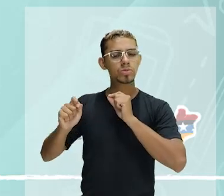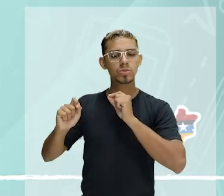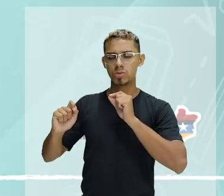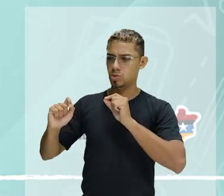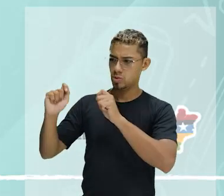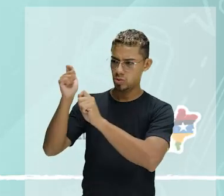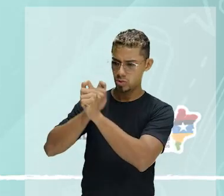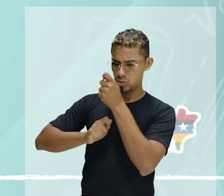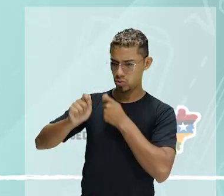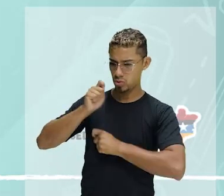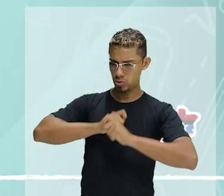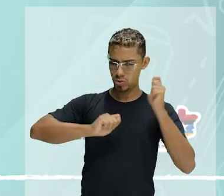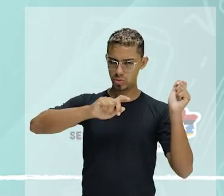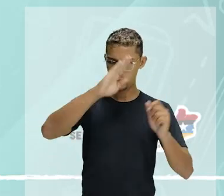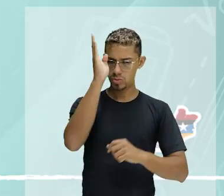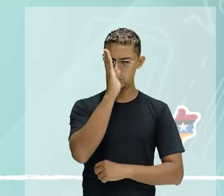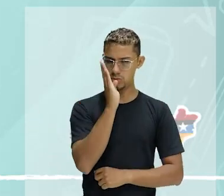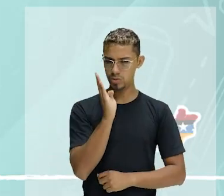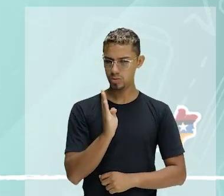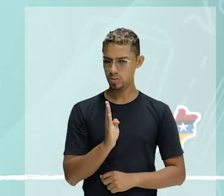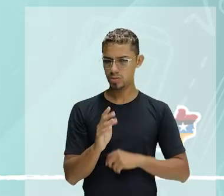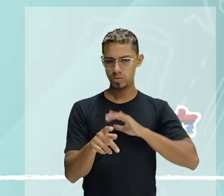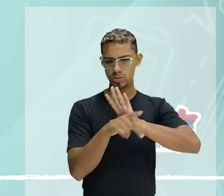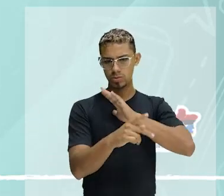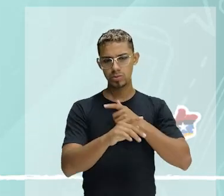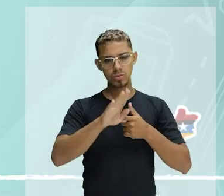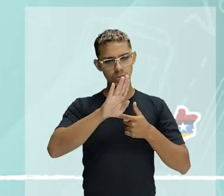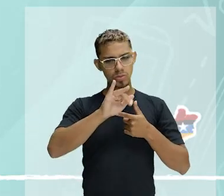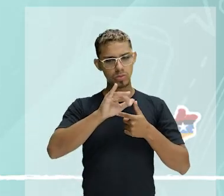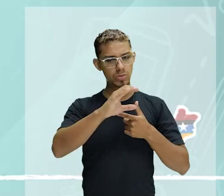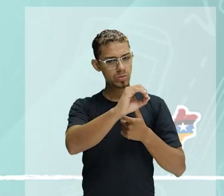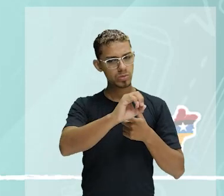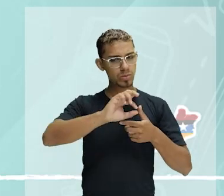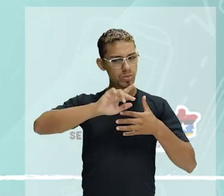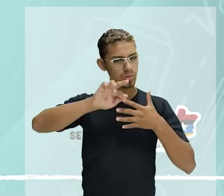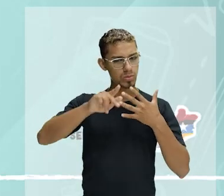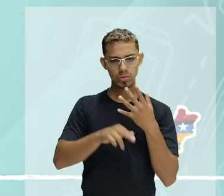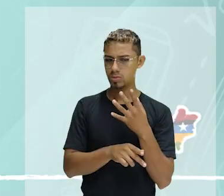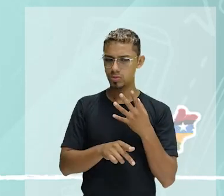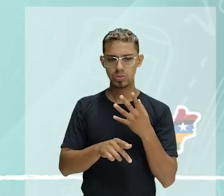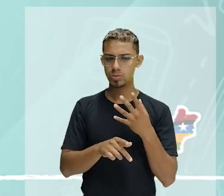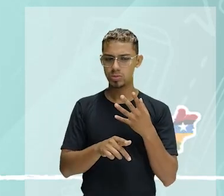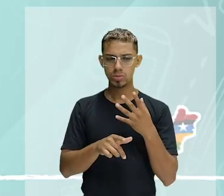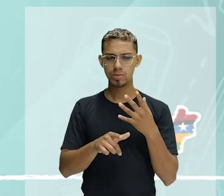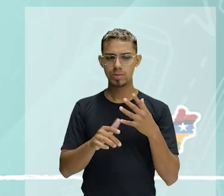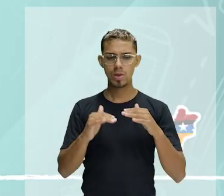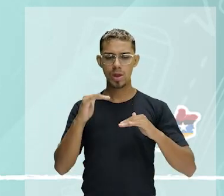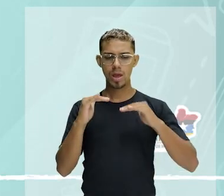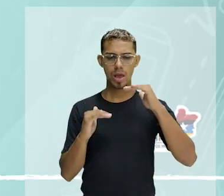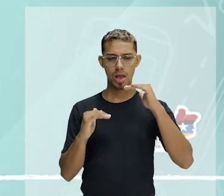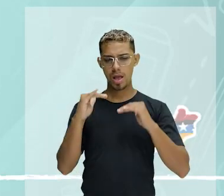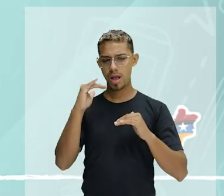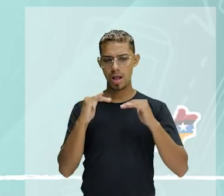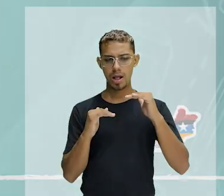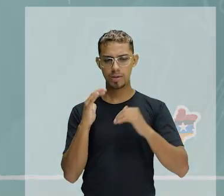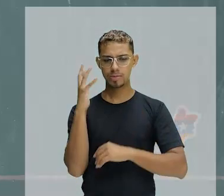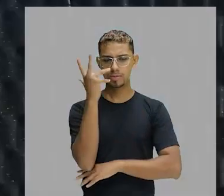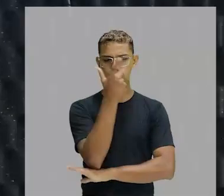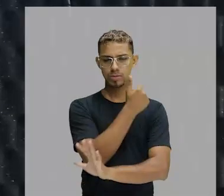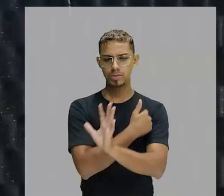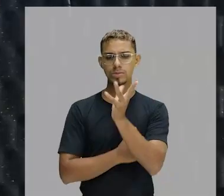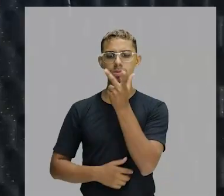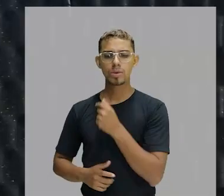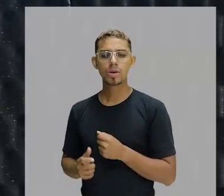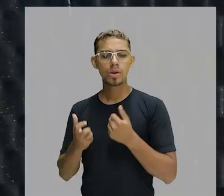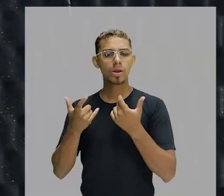biodiversidade, visto que ela ocorre de maneira sustentável, ou seja, não agride o meio ambiente. Galera, tem dois erros claros bem aí, né? O primeiro